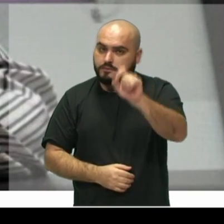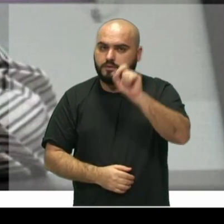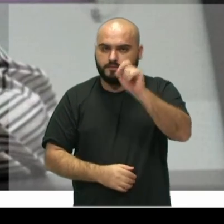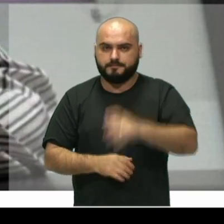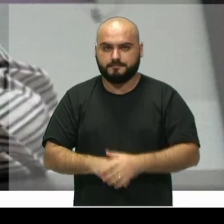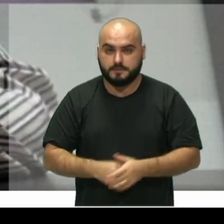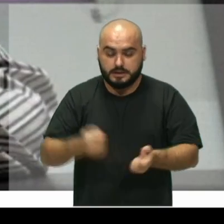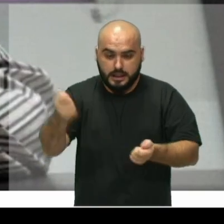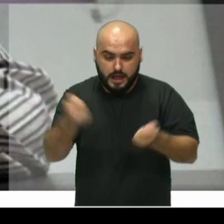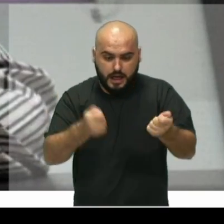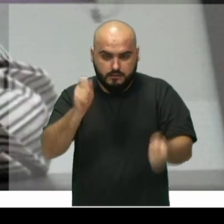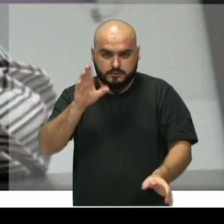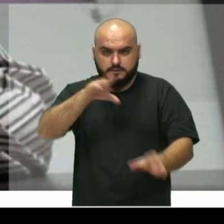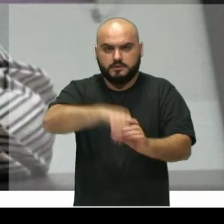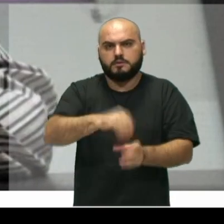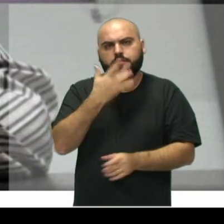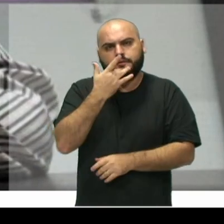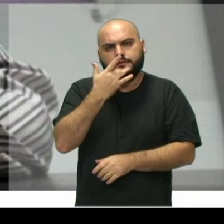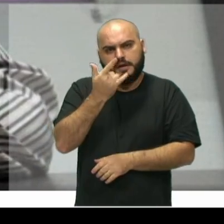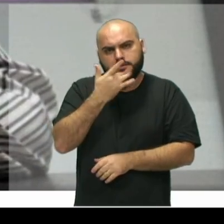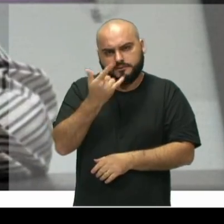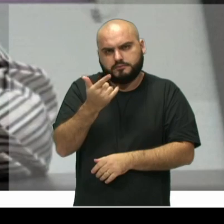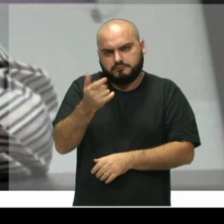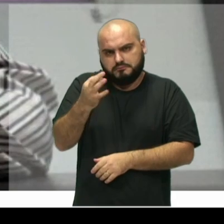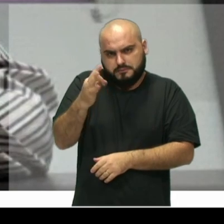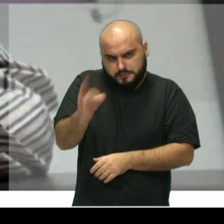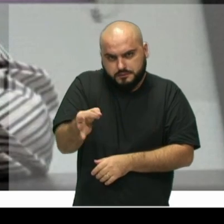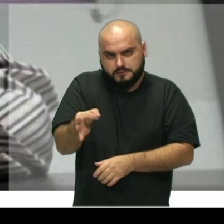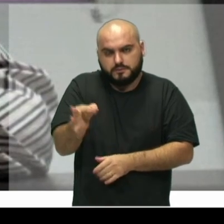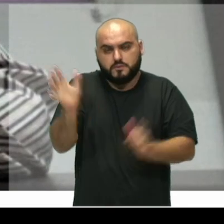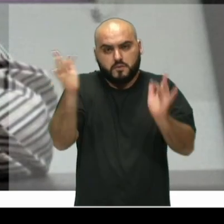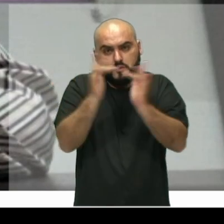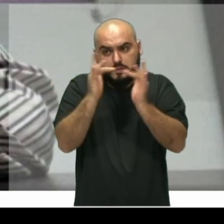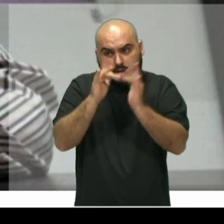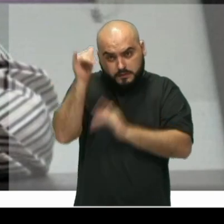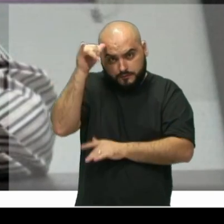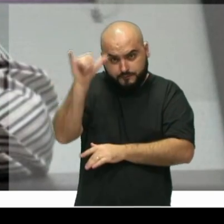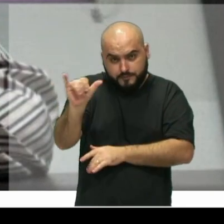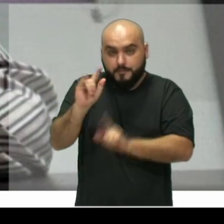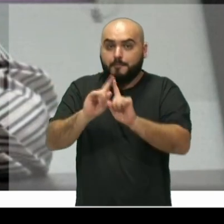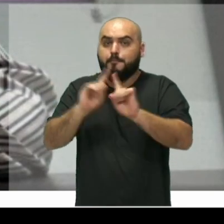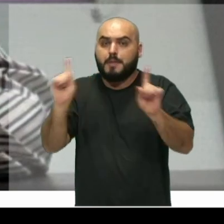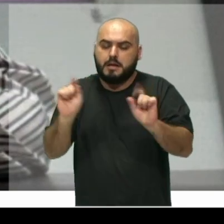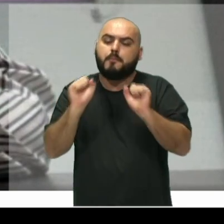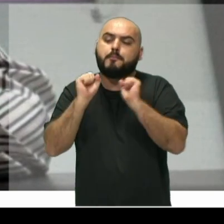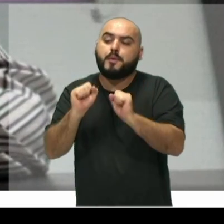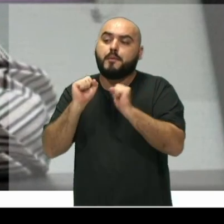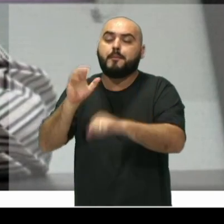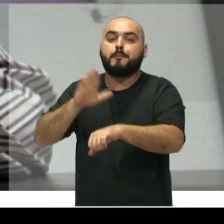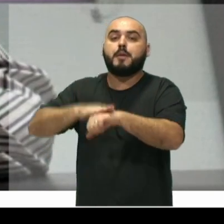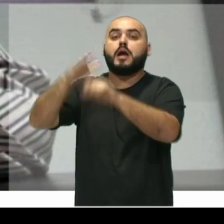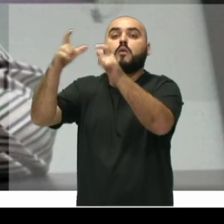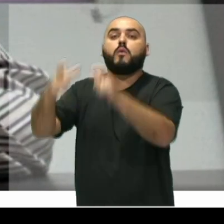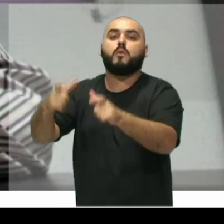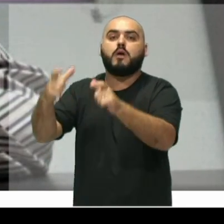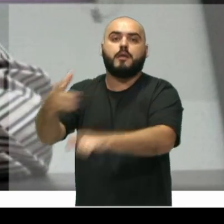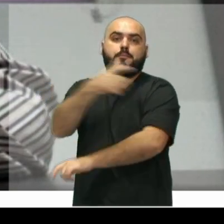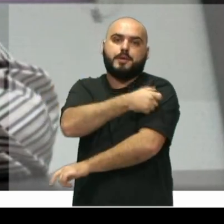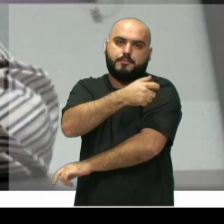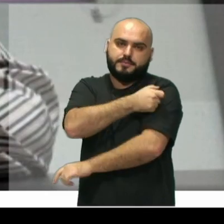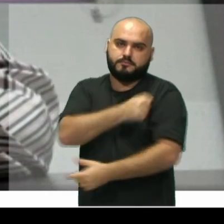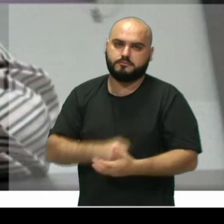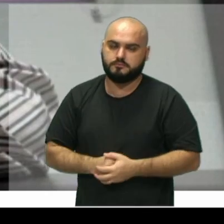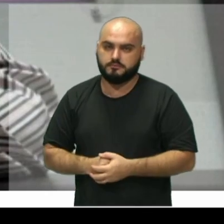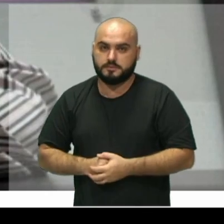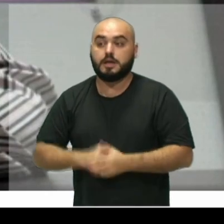drive-thru, que era para facilitar essa questão do contato, mas nós poderíamos ter, sim, outros pontos que, na sequência, foram tendo, né, outros